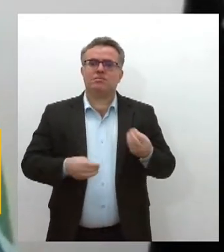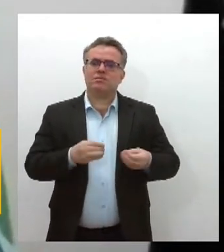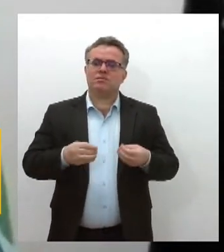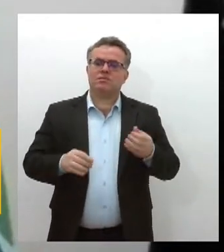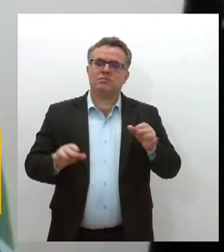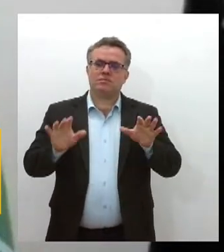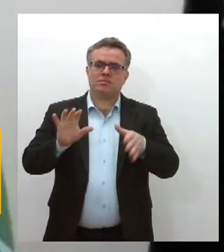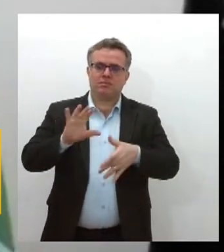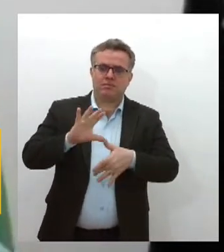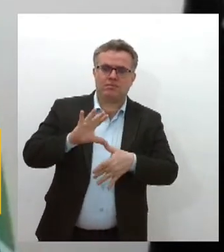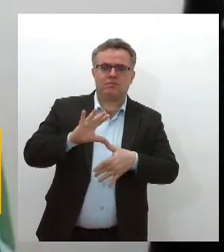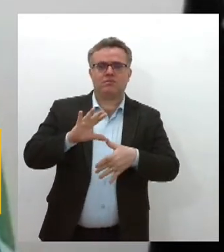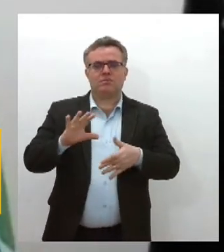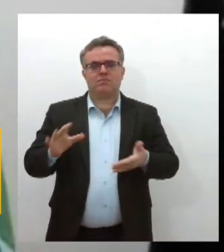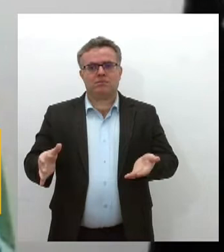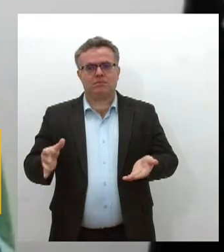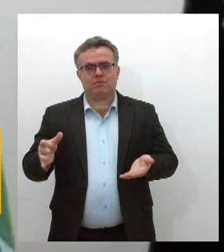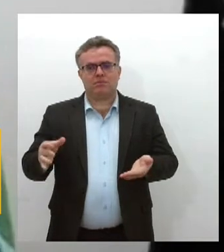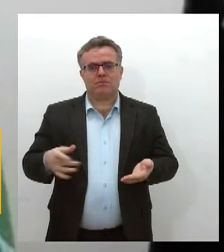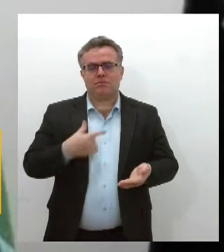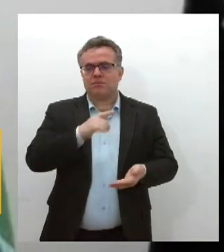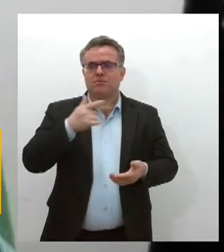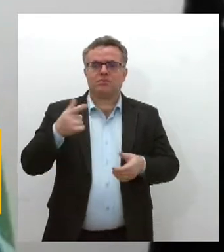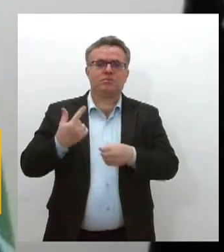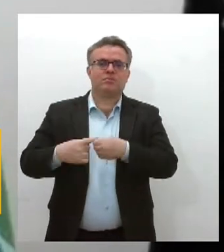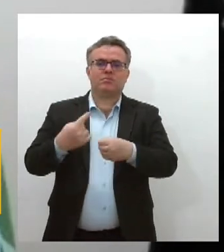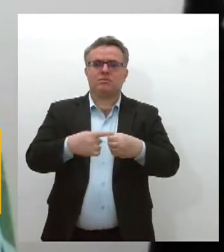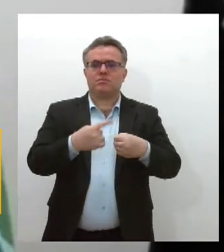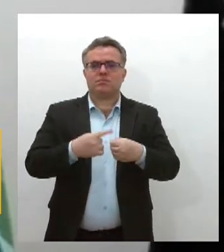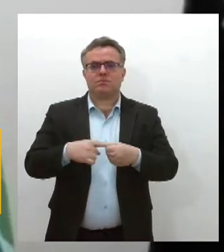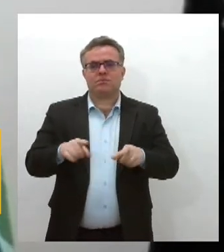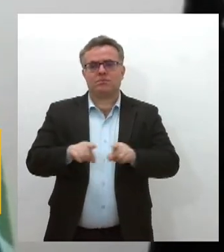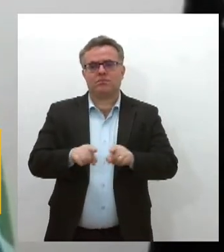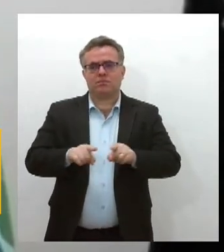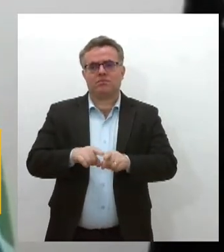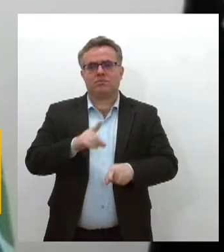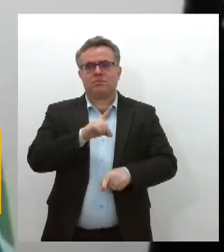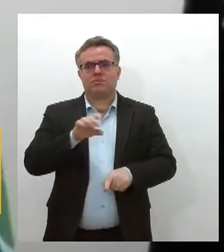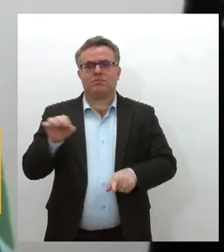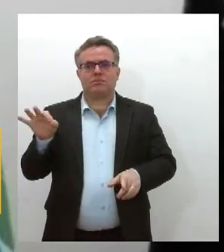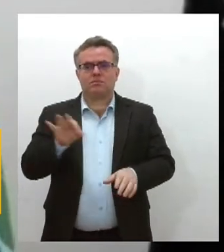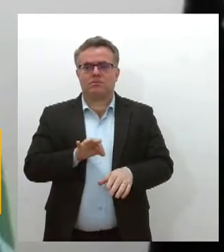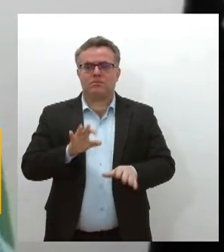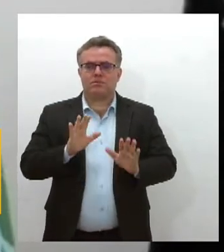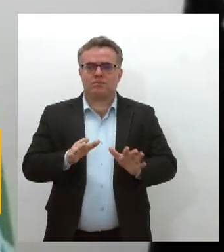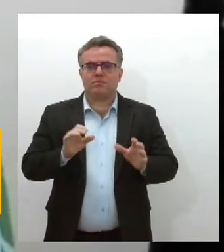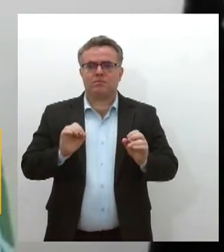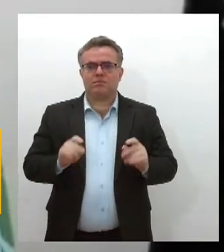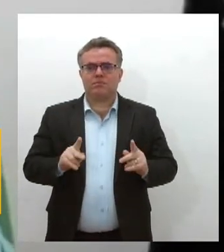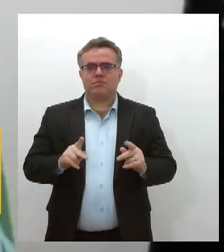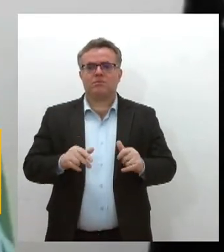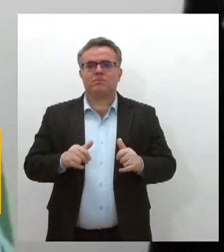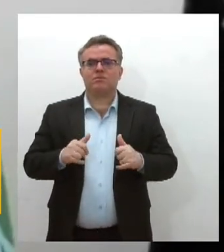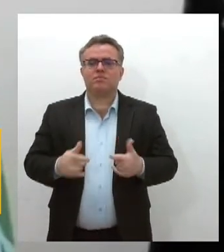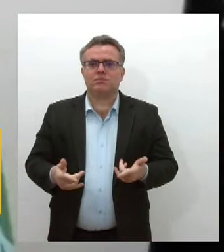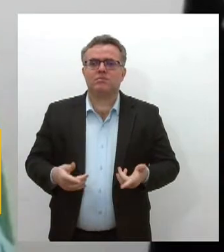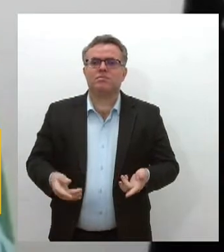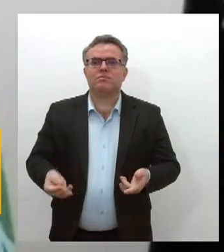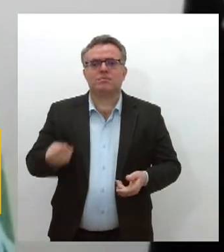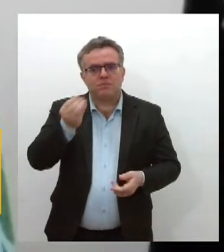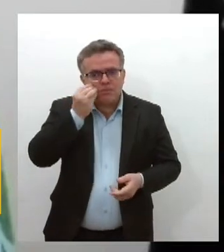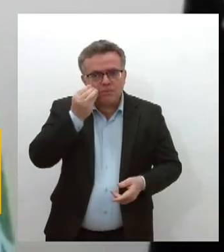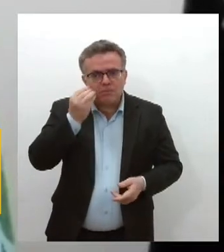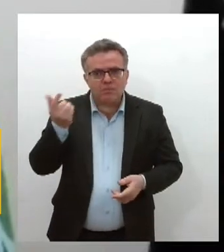Nova, Aparecida, que já até ultrapassaram 100% da população que a gente pretendia encontrar. A